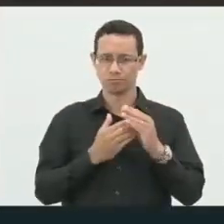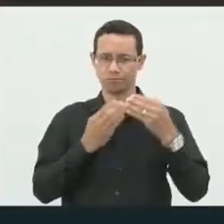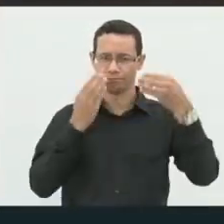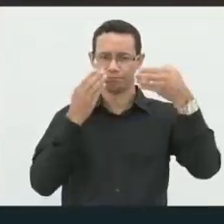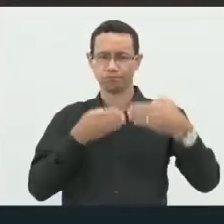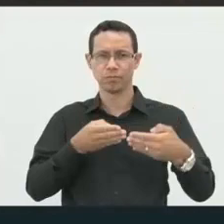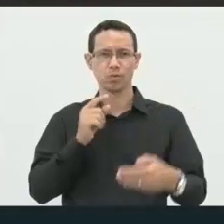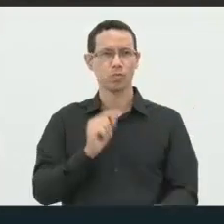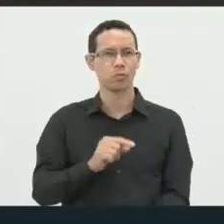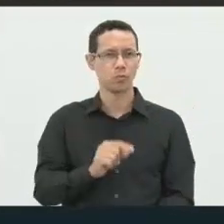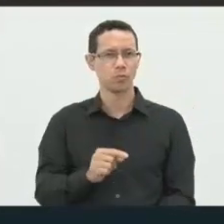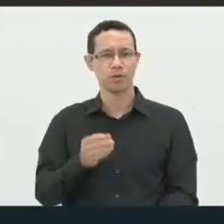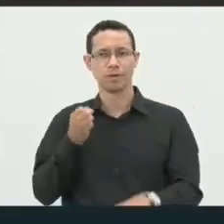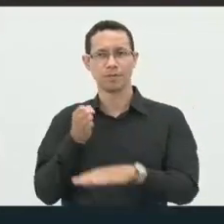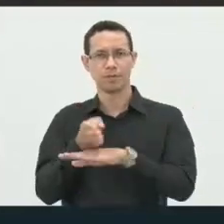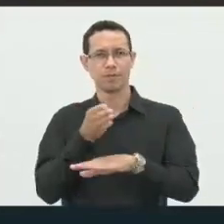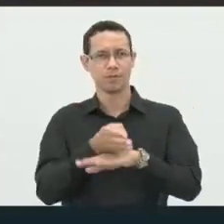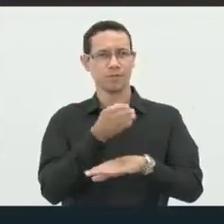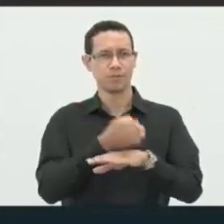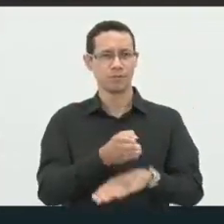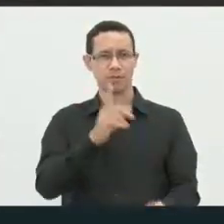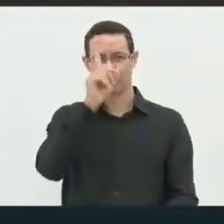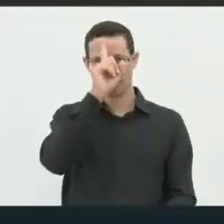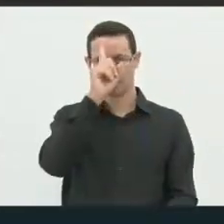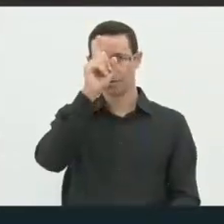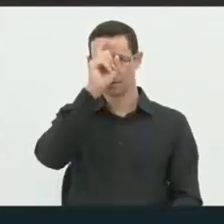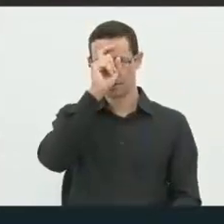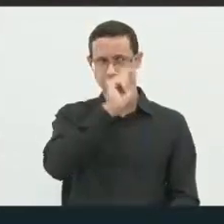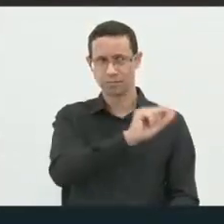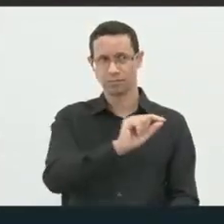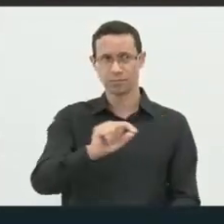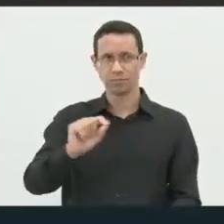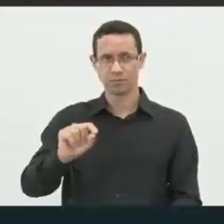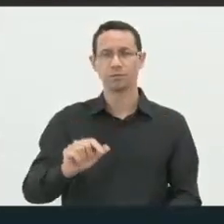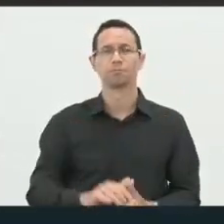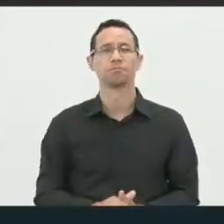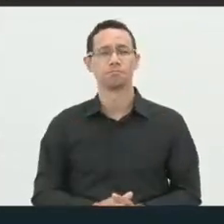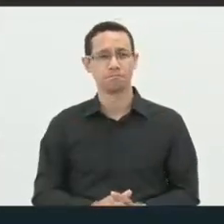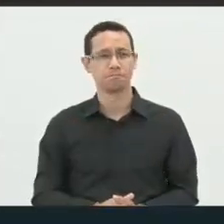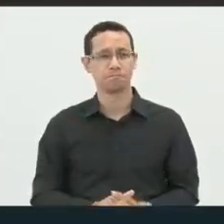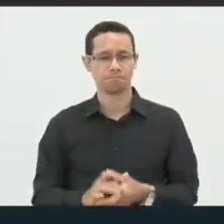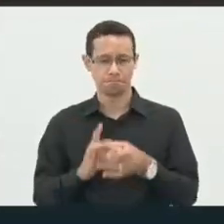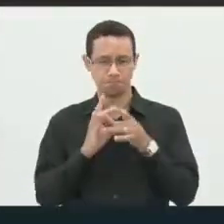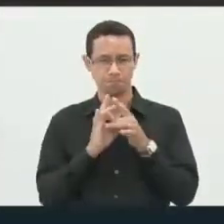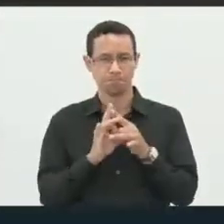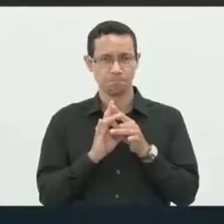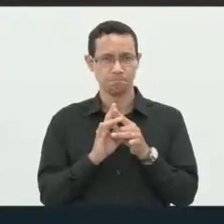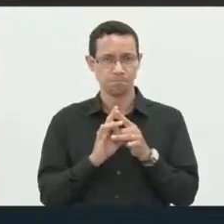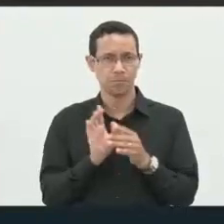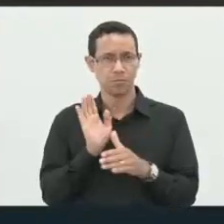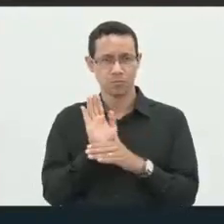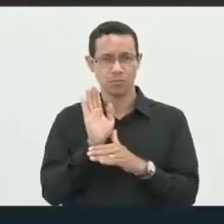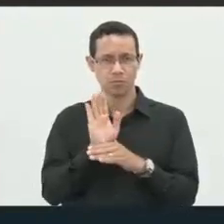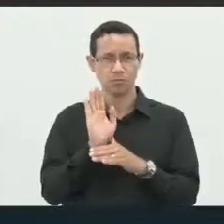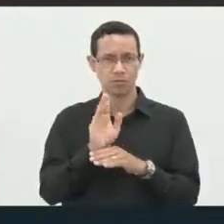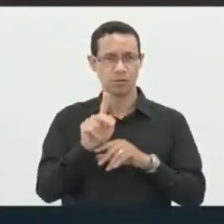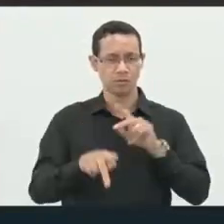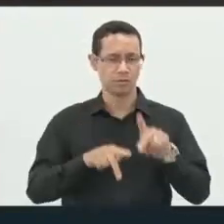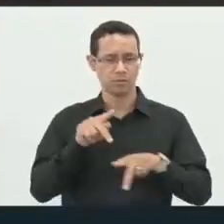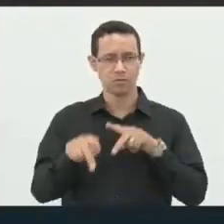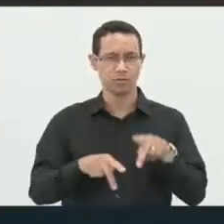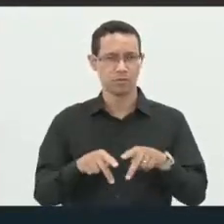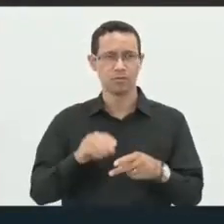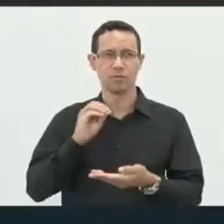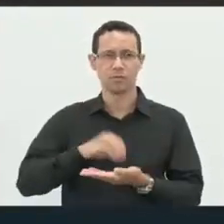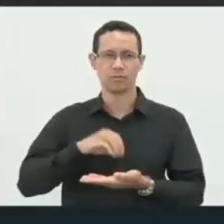ir dentro dos equipamentos de saúde dar a mão e realmente defender a população porque é isso que